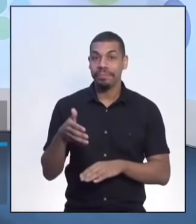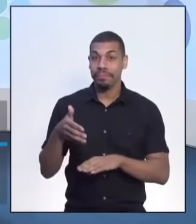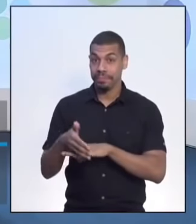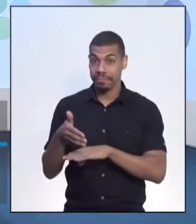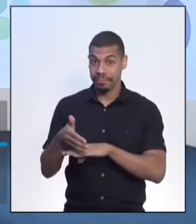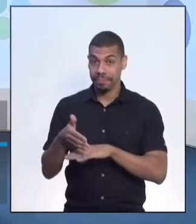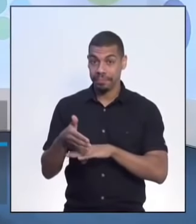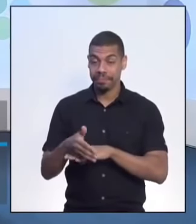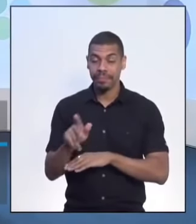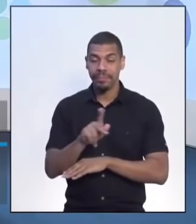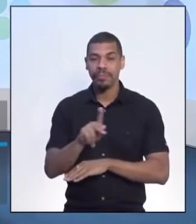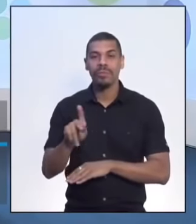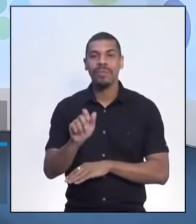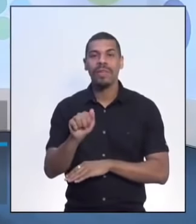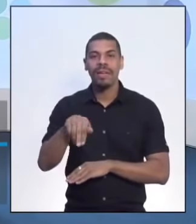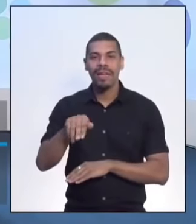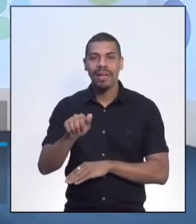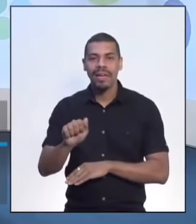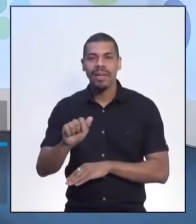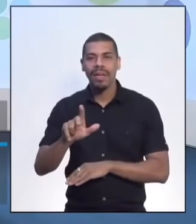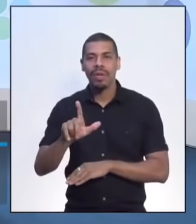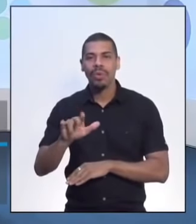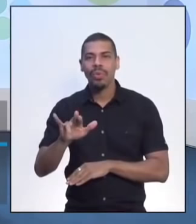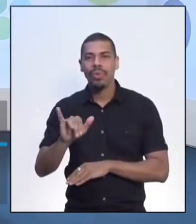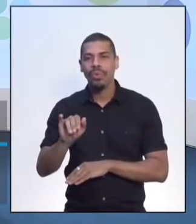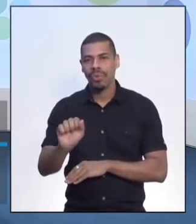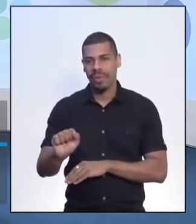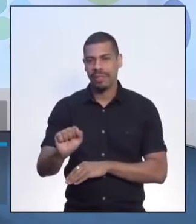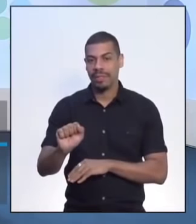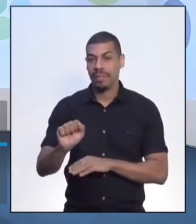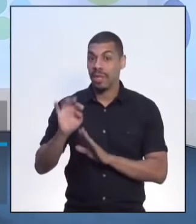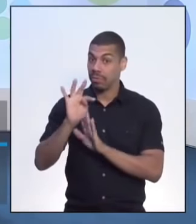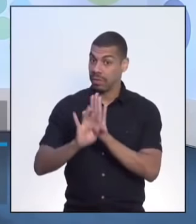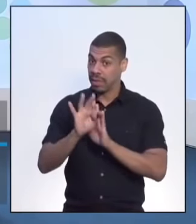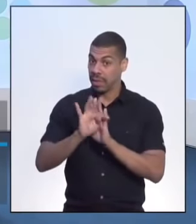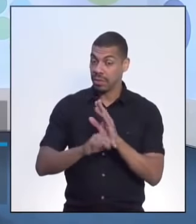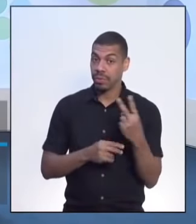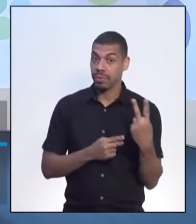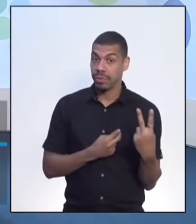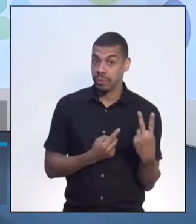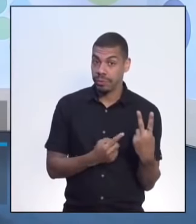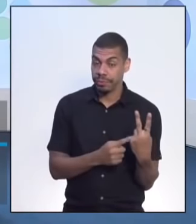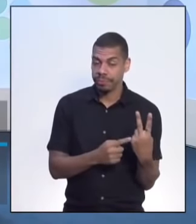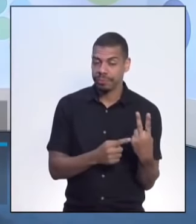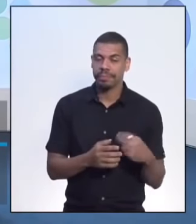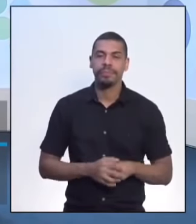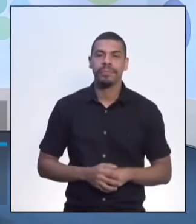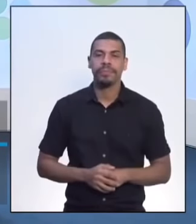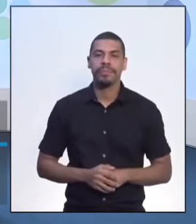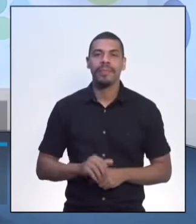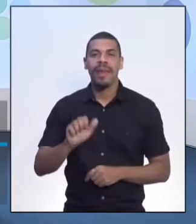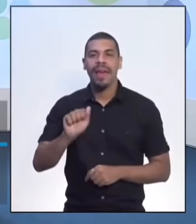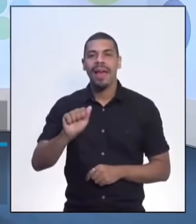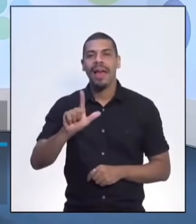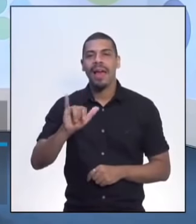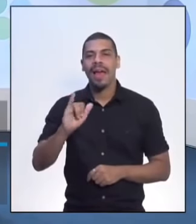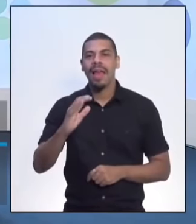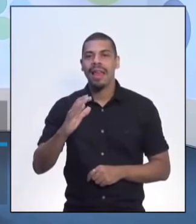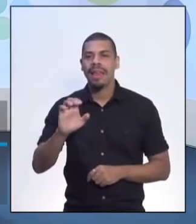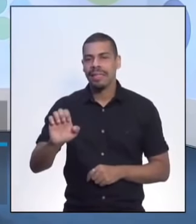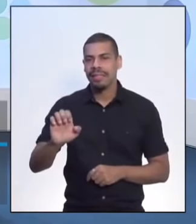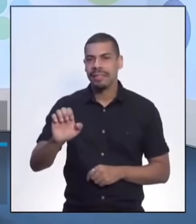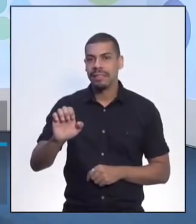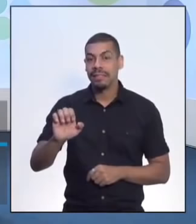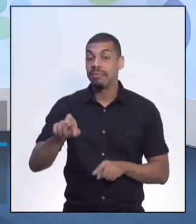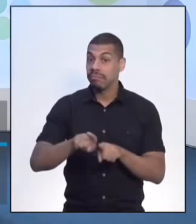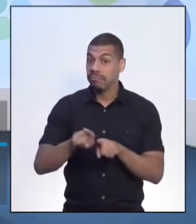da Pro Ana Luísa, obrigada, Pro, que colocou que foi o texto 2. A Alice e a Daniela também. O texto 2, elas